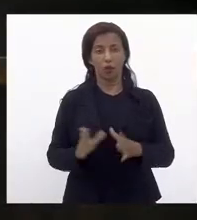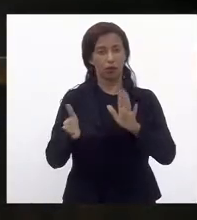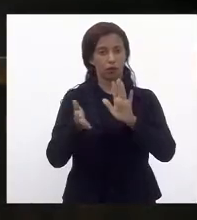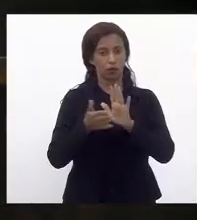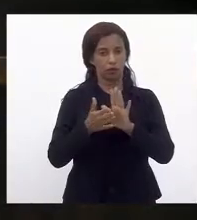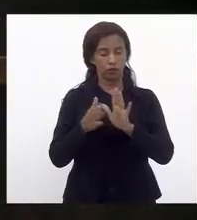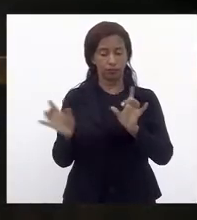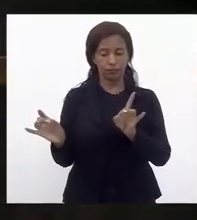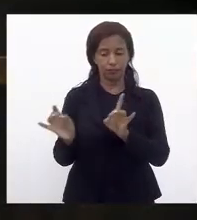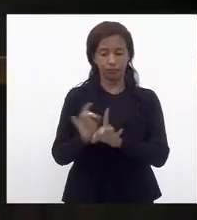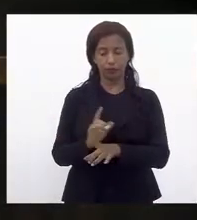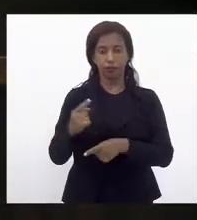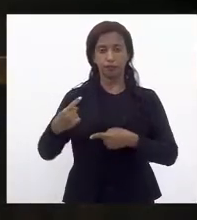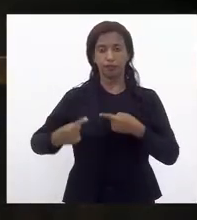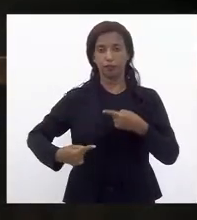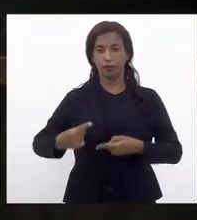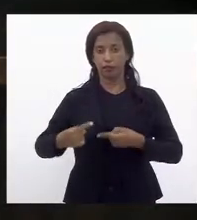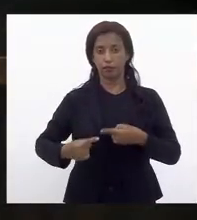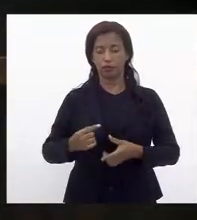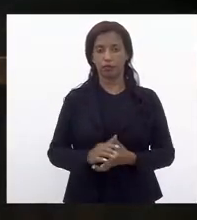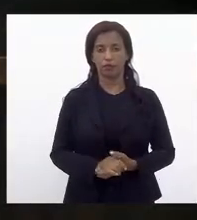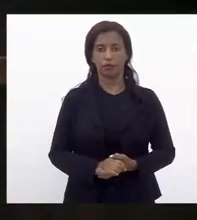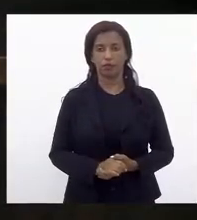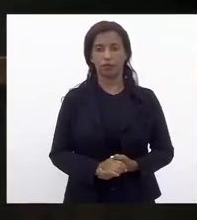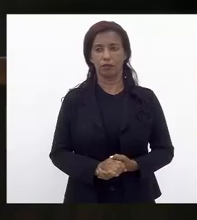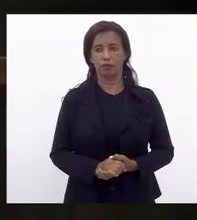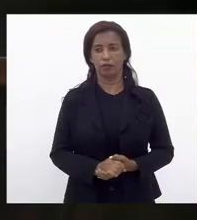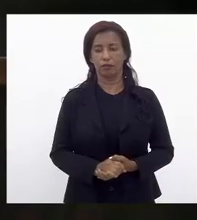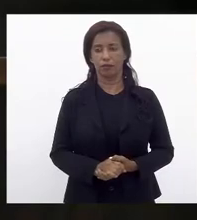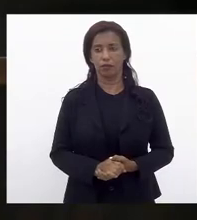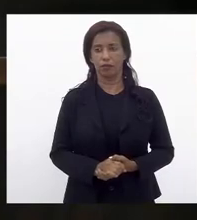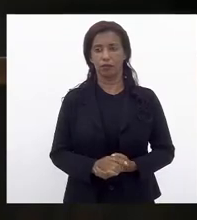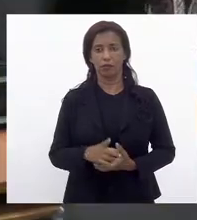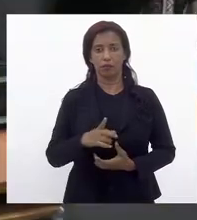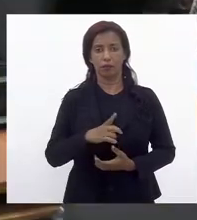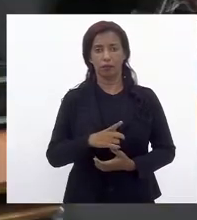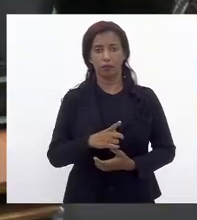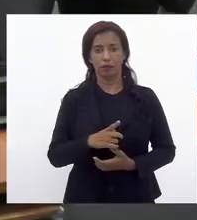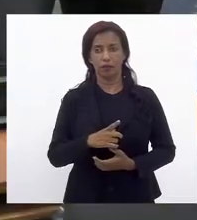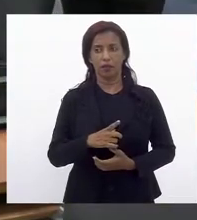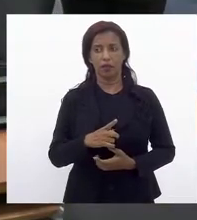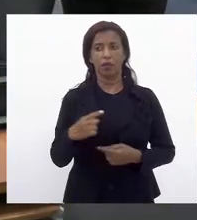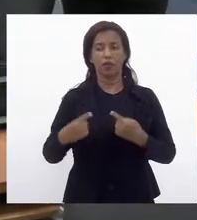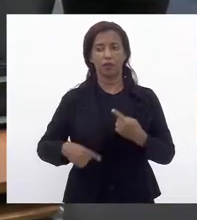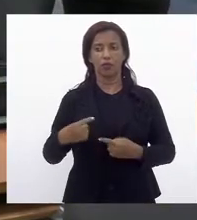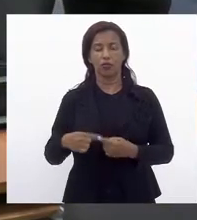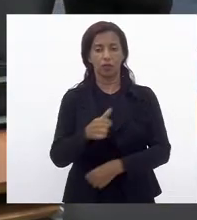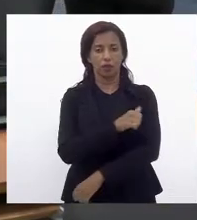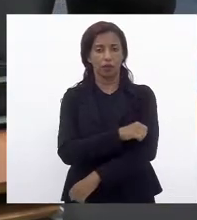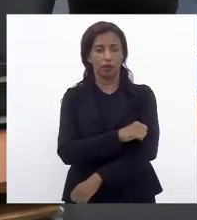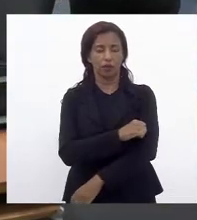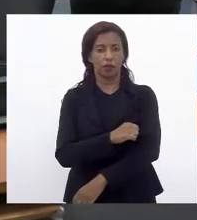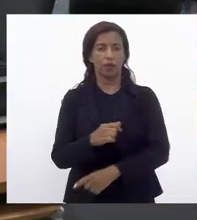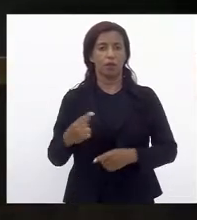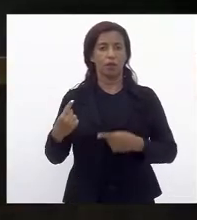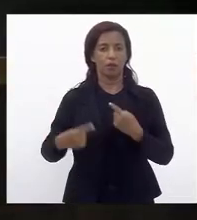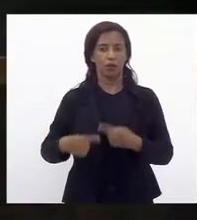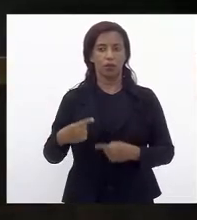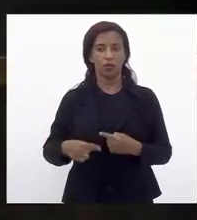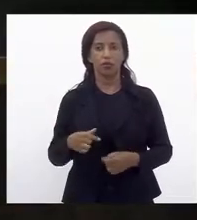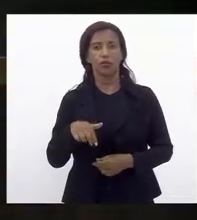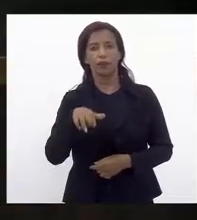pareceres emitidos, em discussão. Em discussão. Deputada enfermeira Rejane, para discutir. Quem